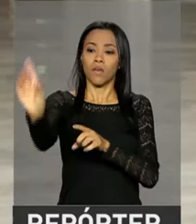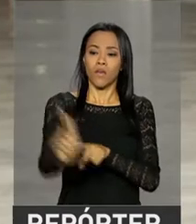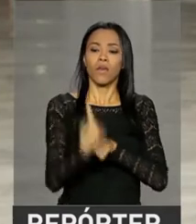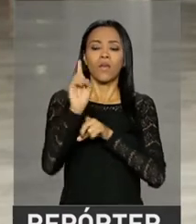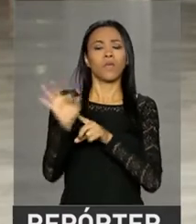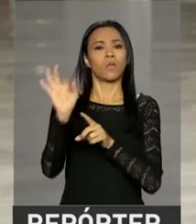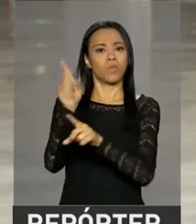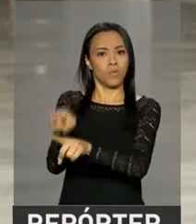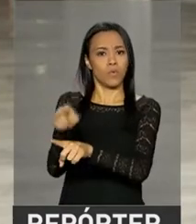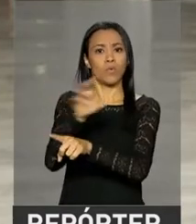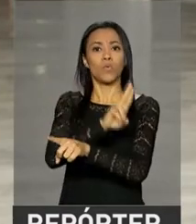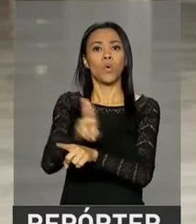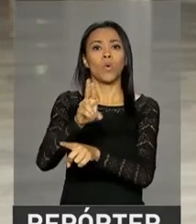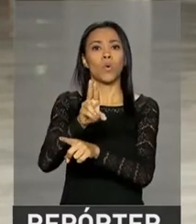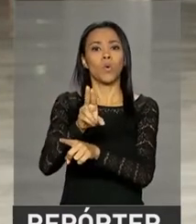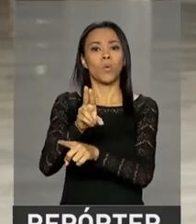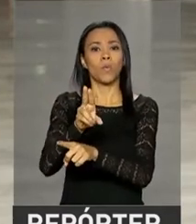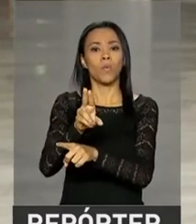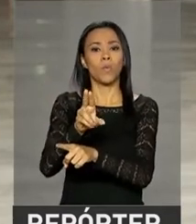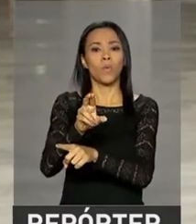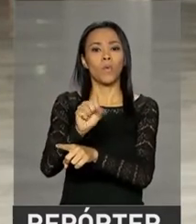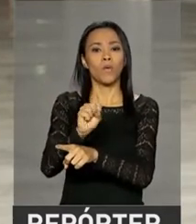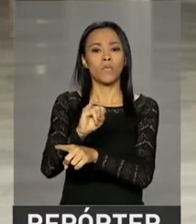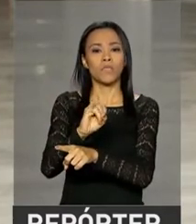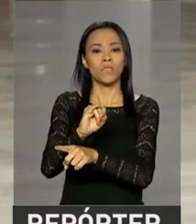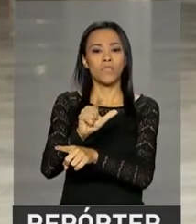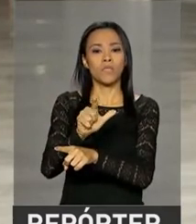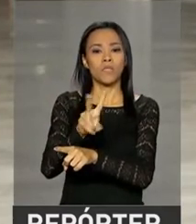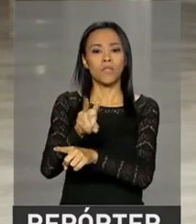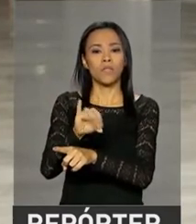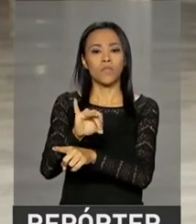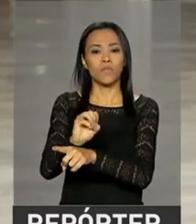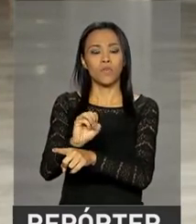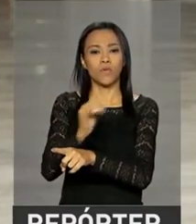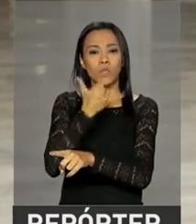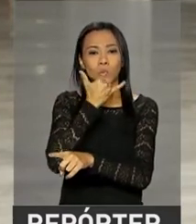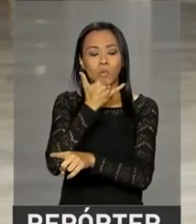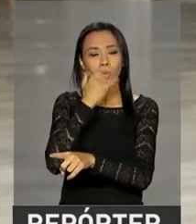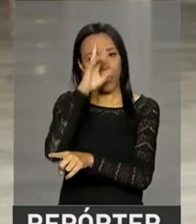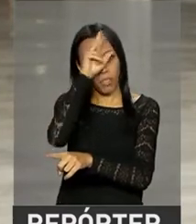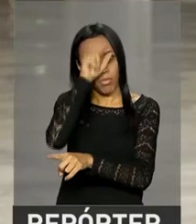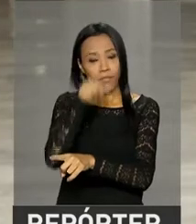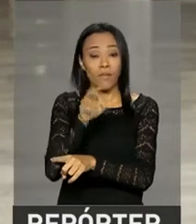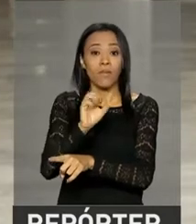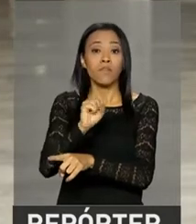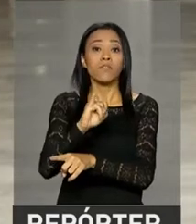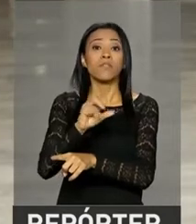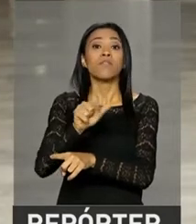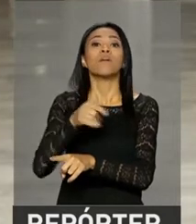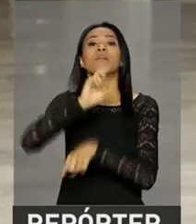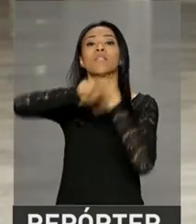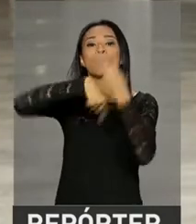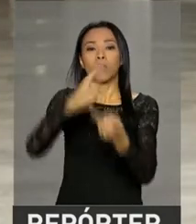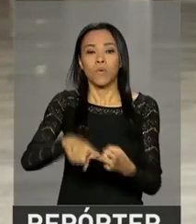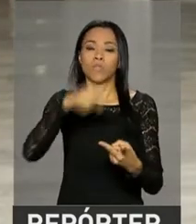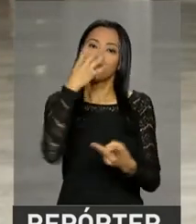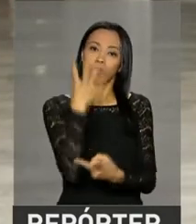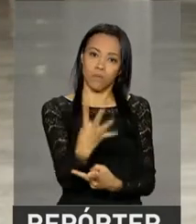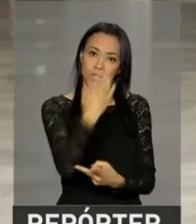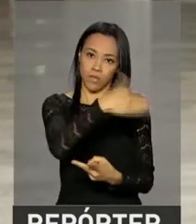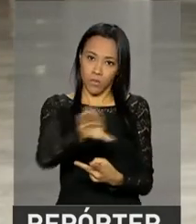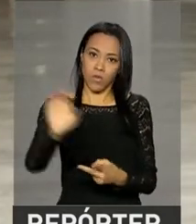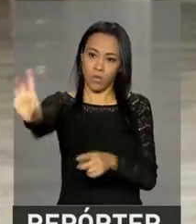municípios silvio copa silvio paulo ziulkoski perdão e às quatro e meia o presidente do ptb